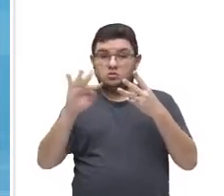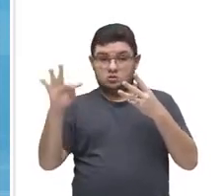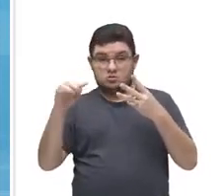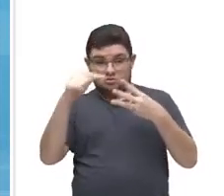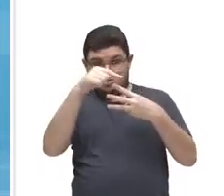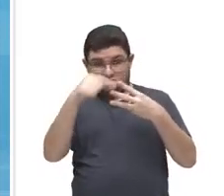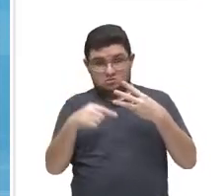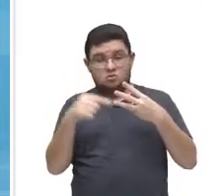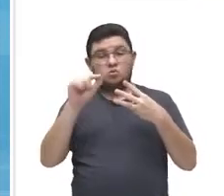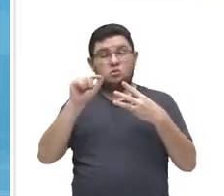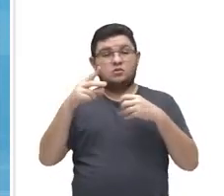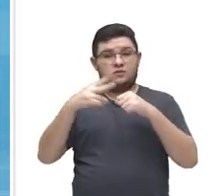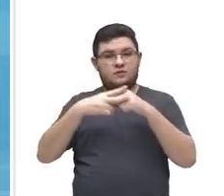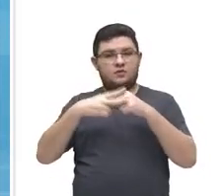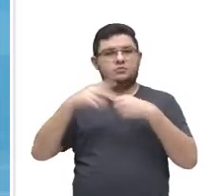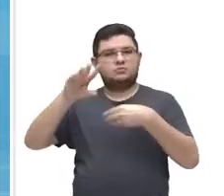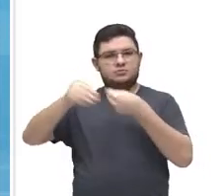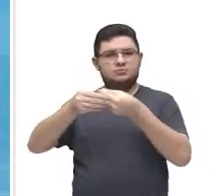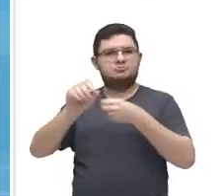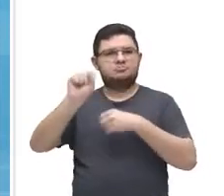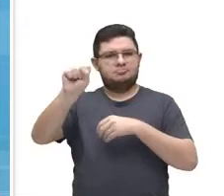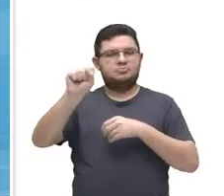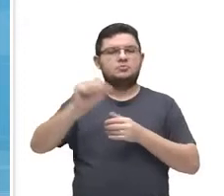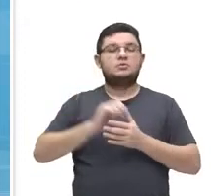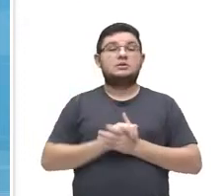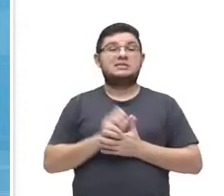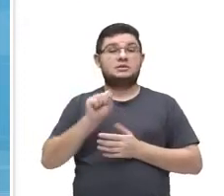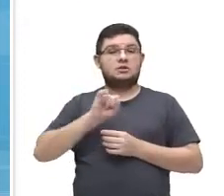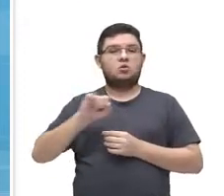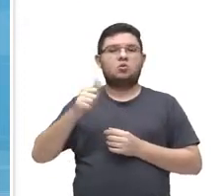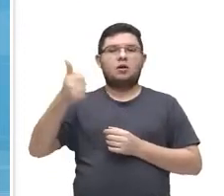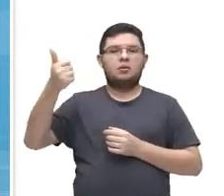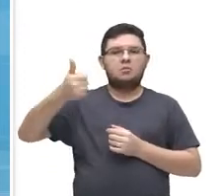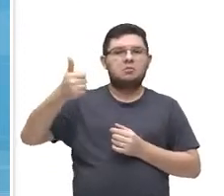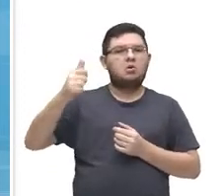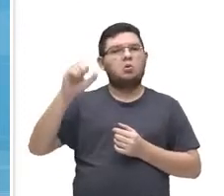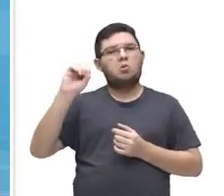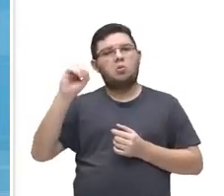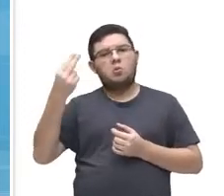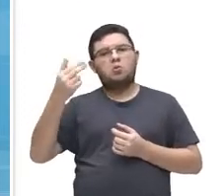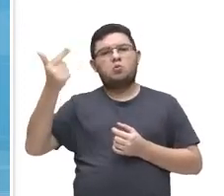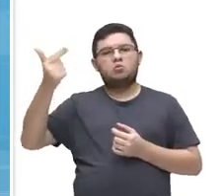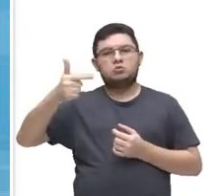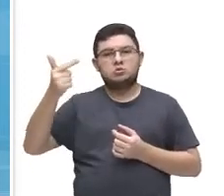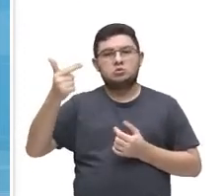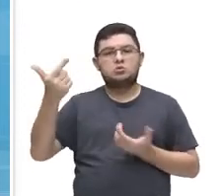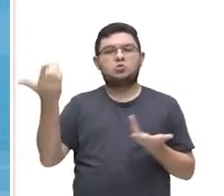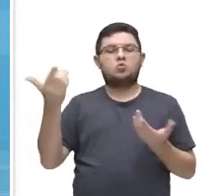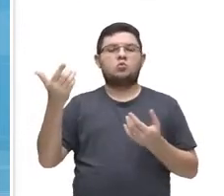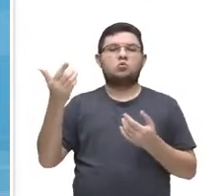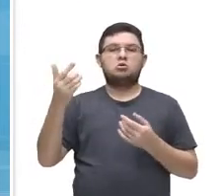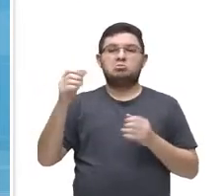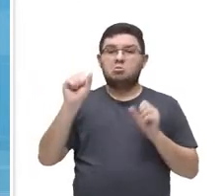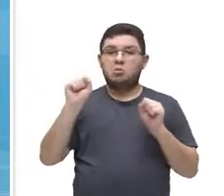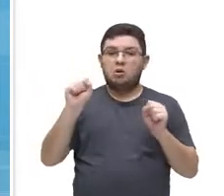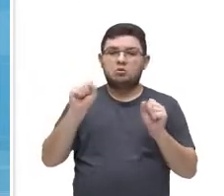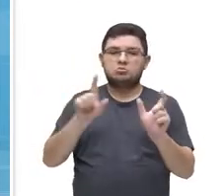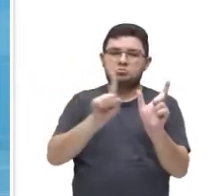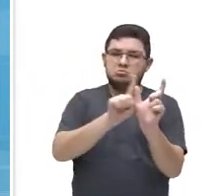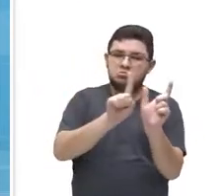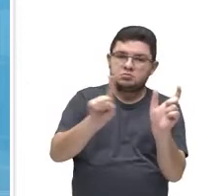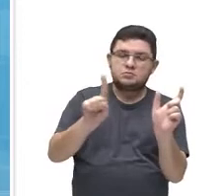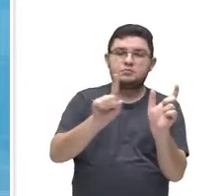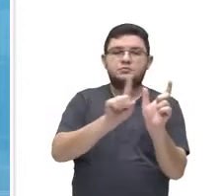Para todas as outras pessoas, né, primeira pessoa do singular, primeira pessoa do plural, segunda pessoa do singular e segunda pessoa do